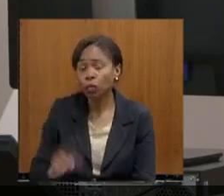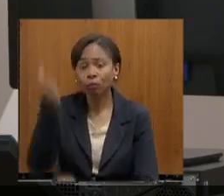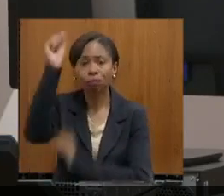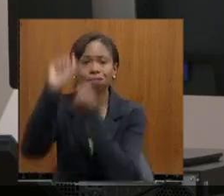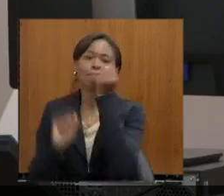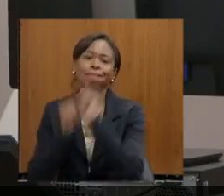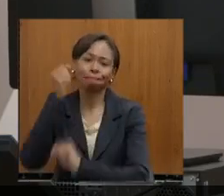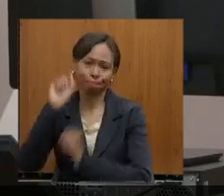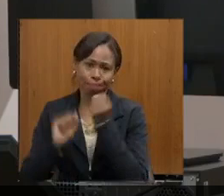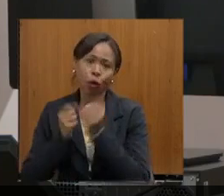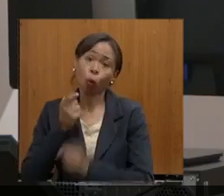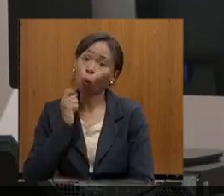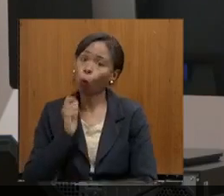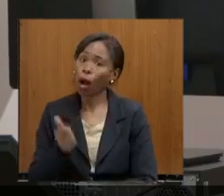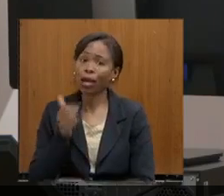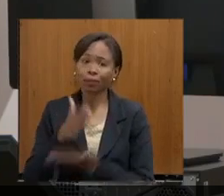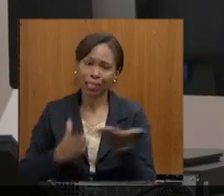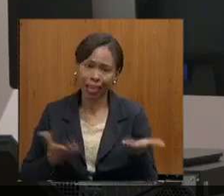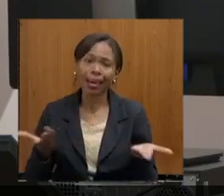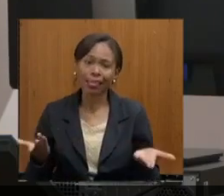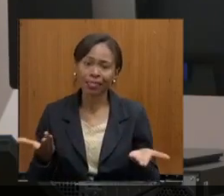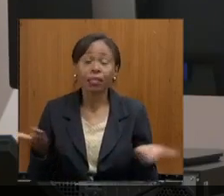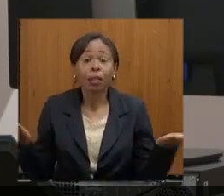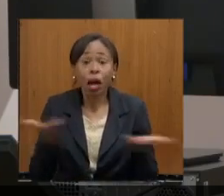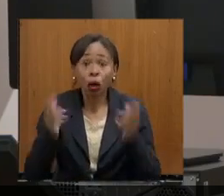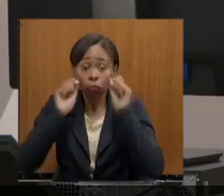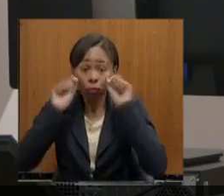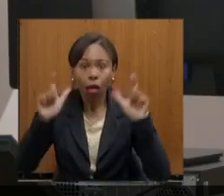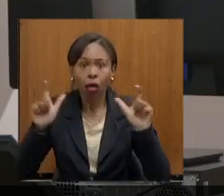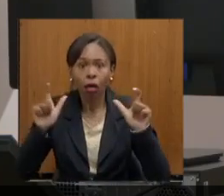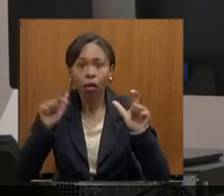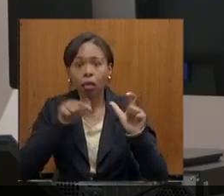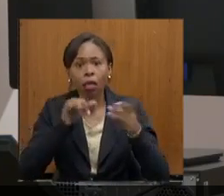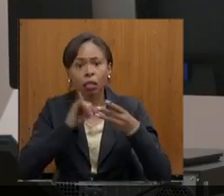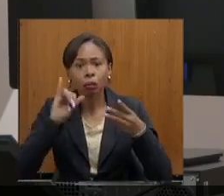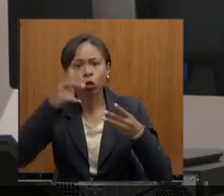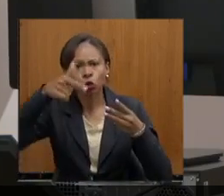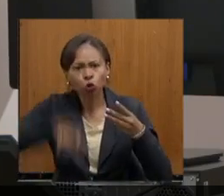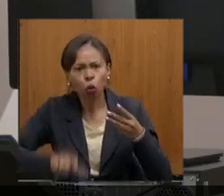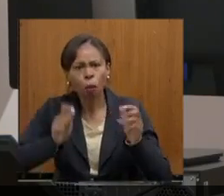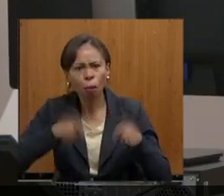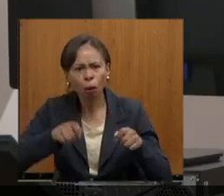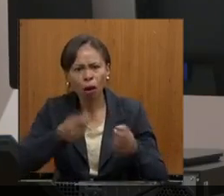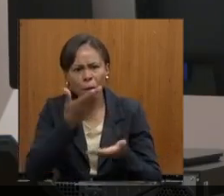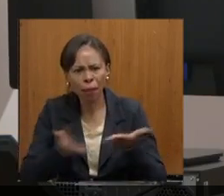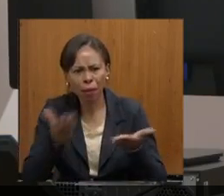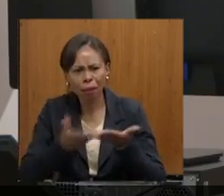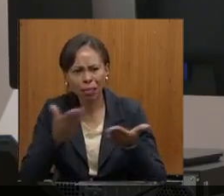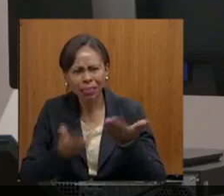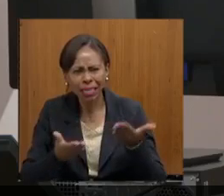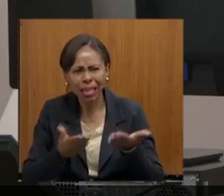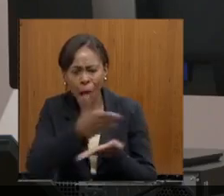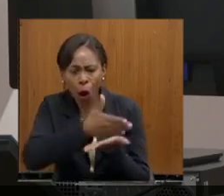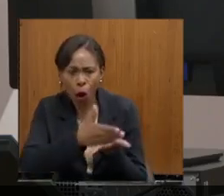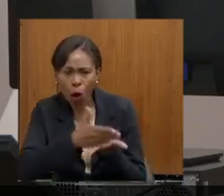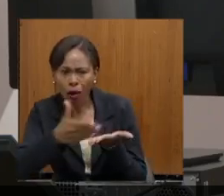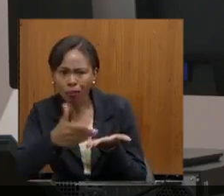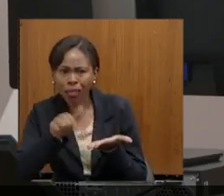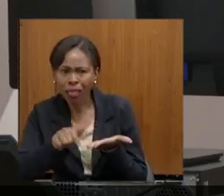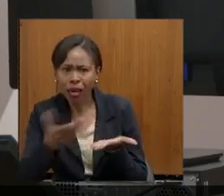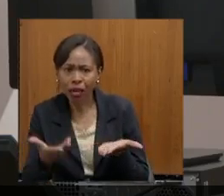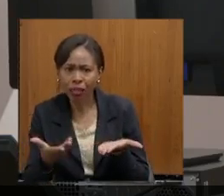e agora somos alertados que a Cemig pode perder mais uma metade do que sobrou então